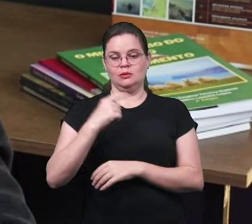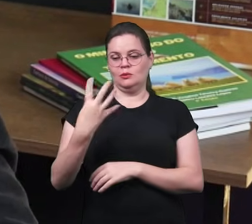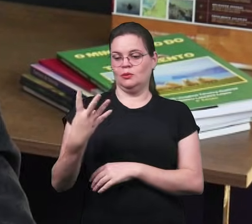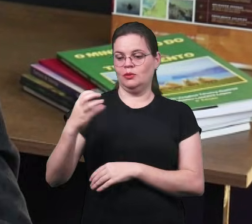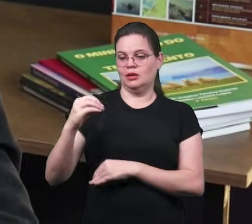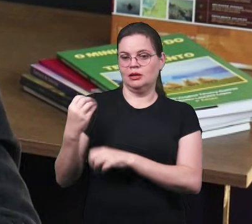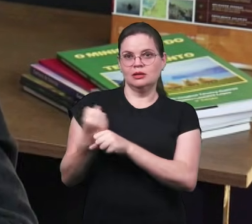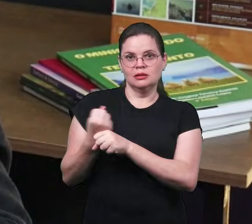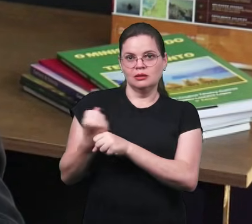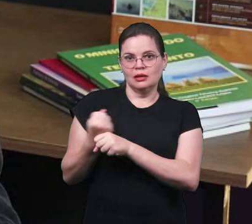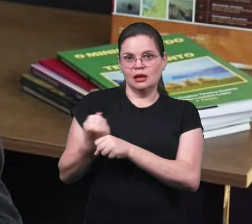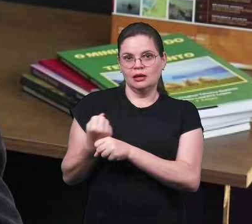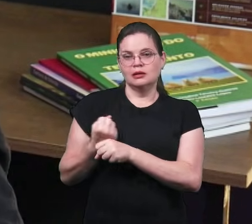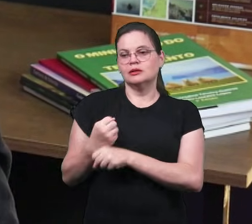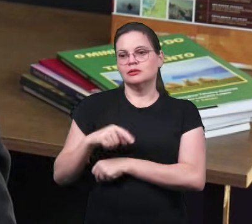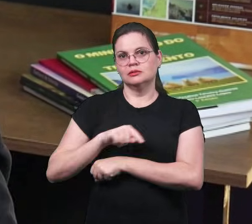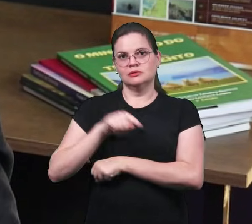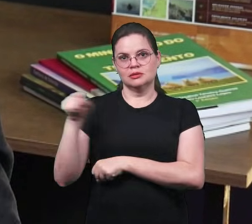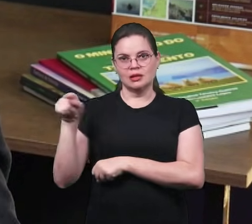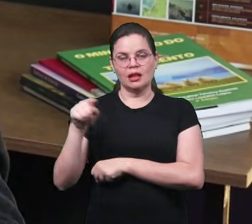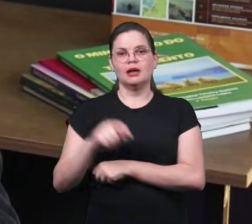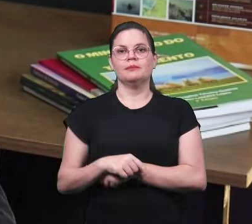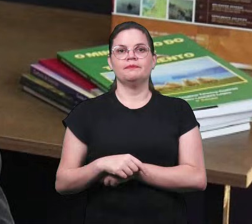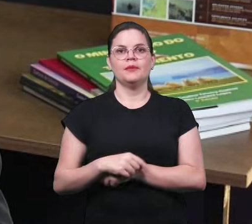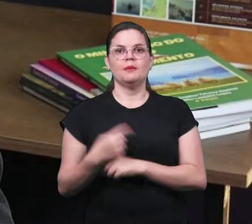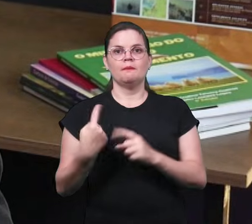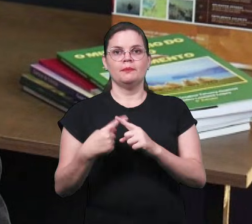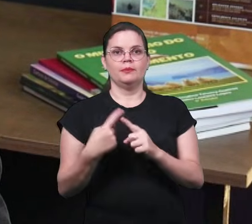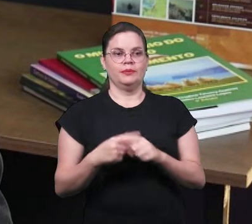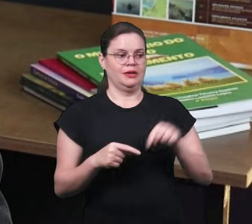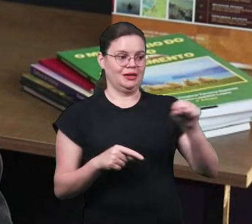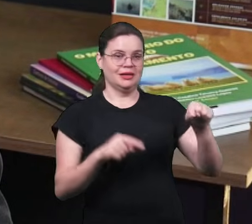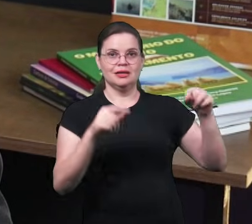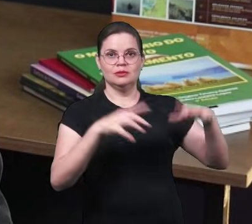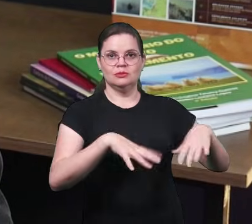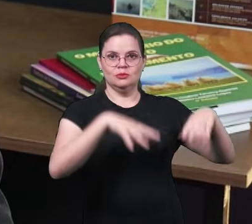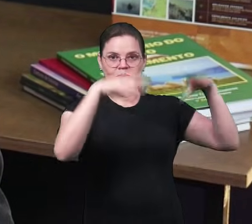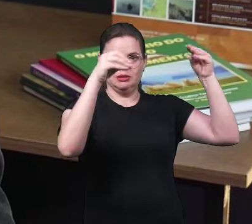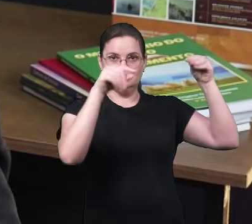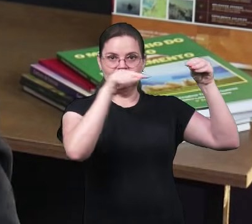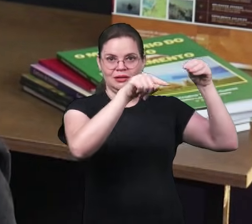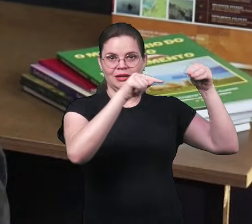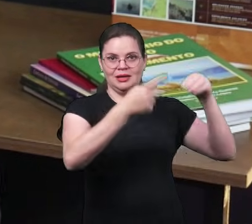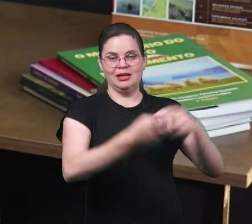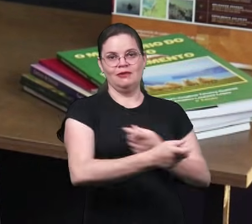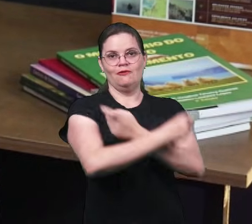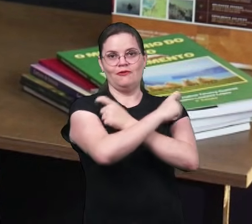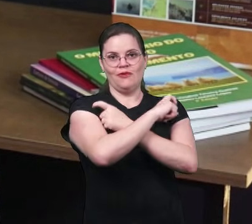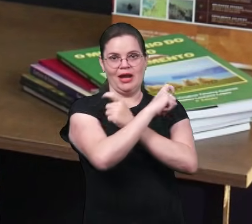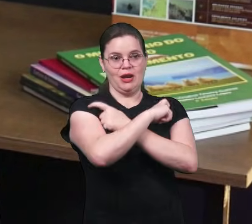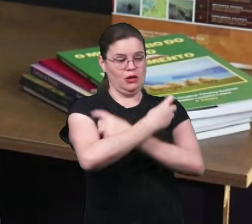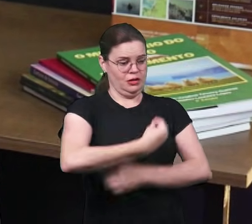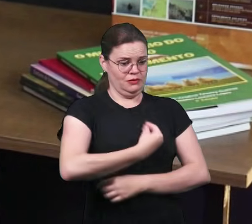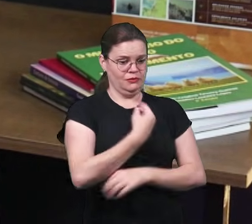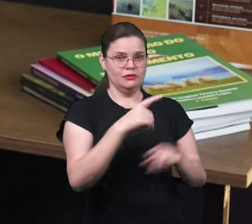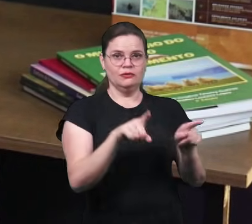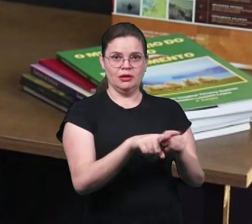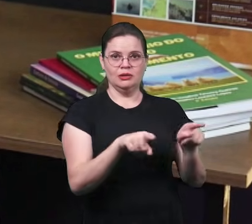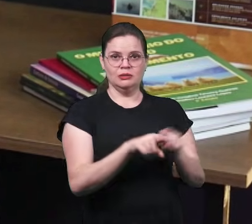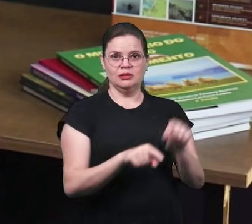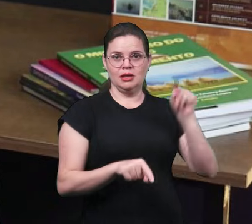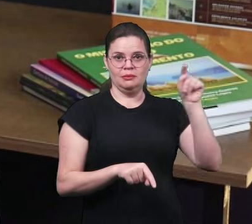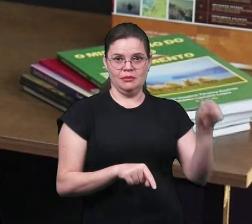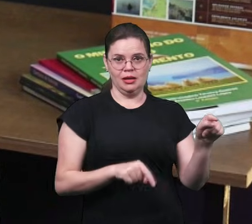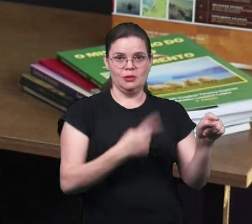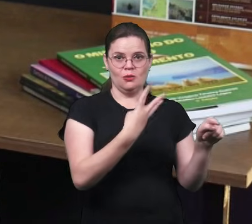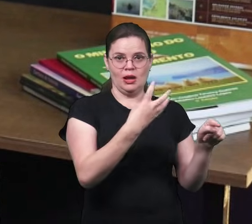Faraó, aprendendo sobre as coisas do Egito, porque ele seria o próximo faraó, Sim. O próximo reinante ali. Mas agora ele